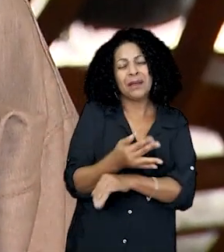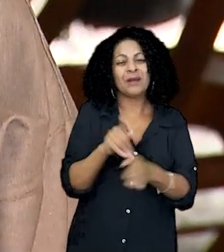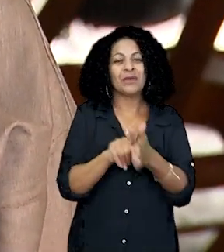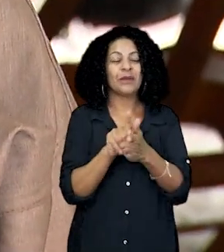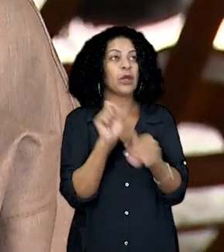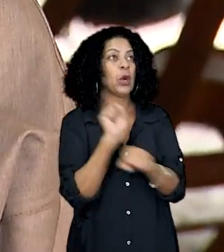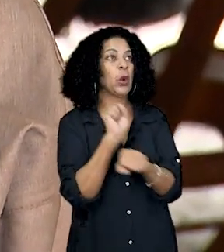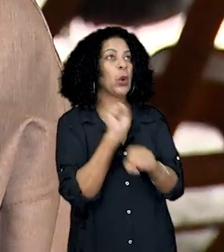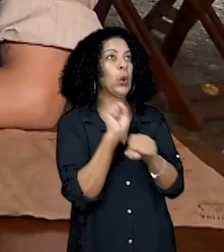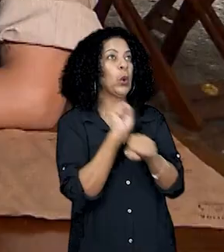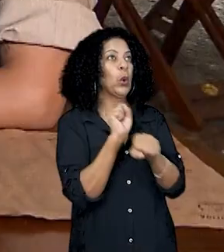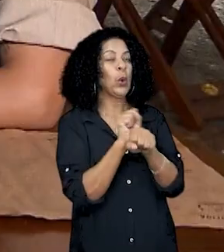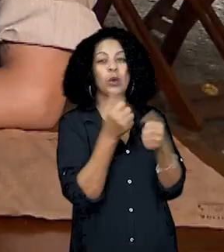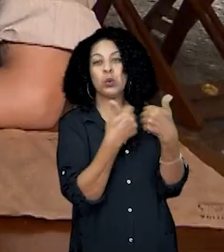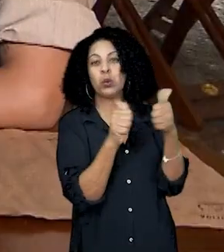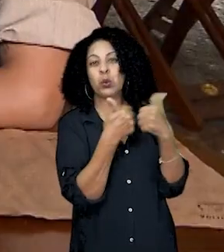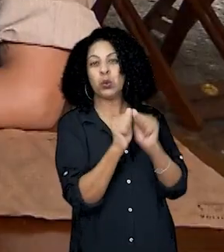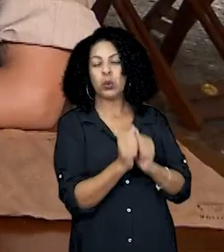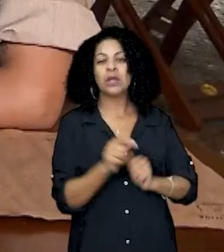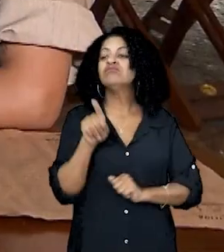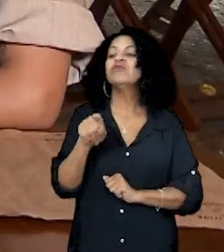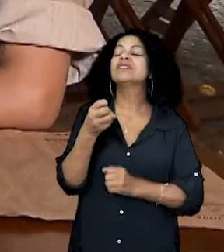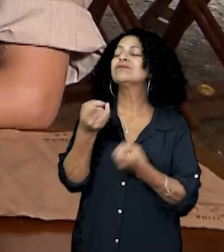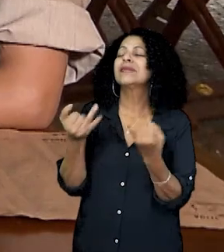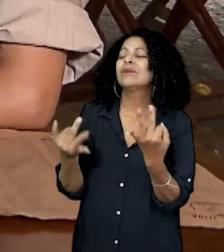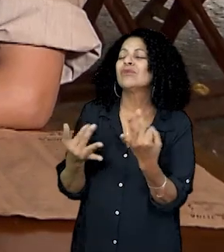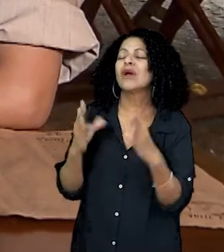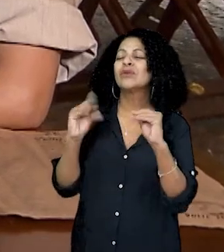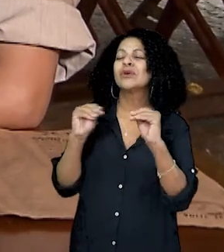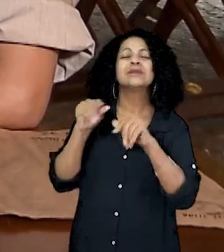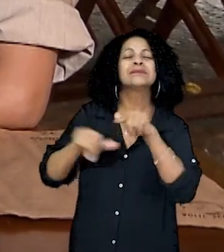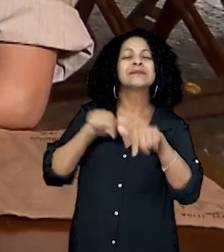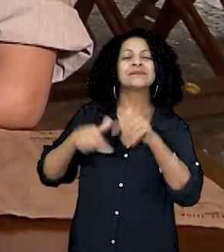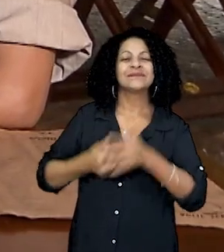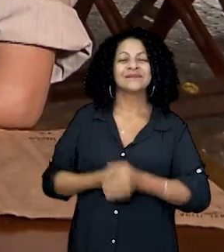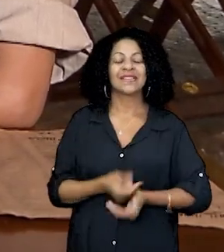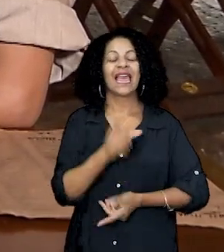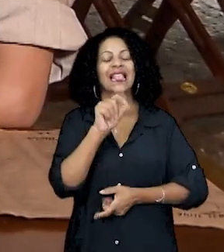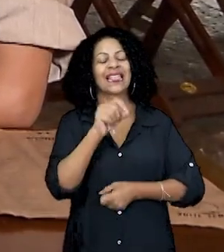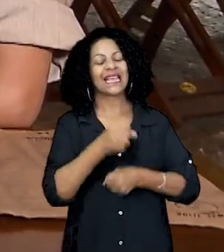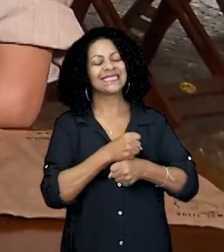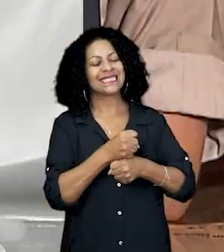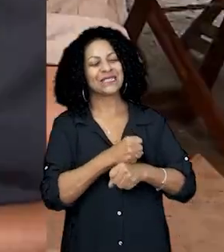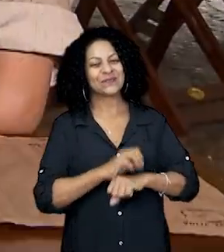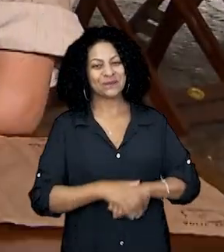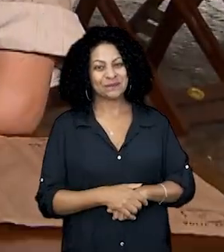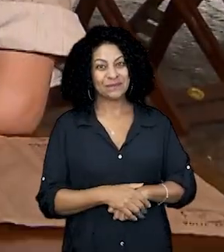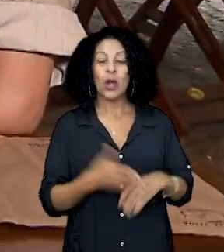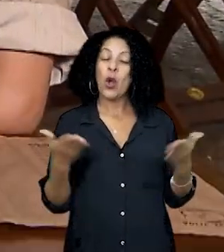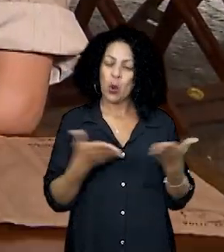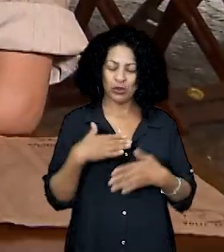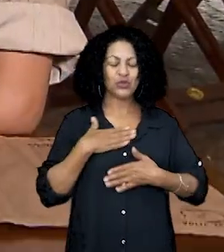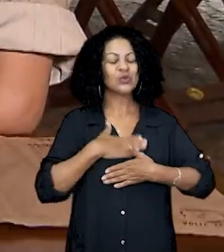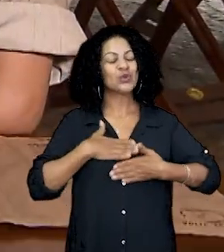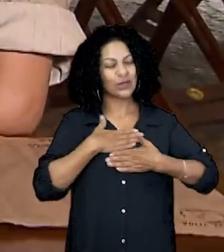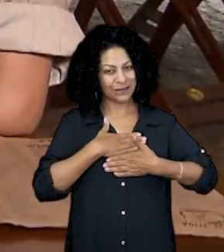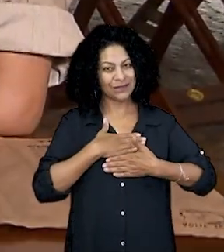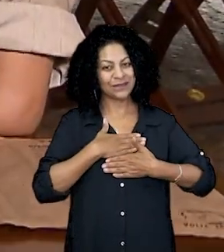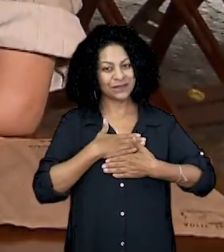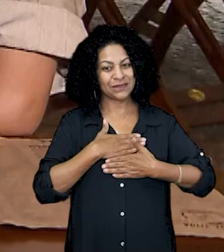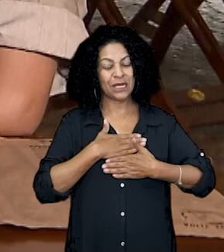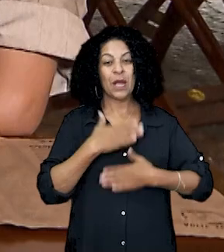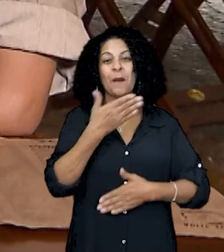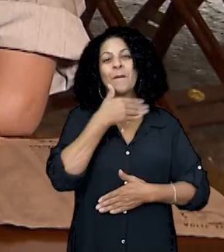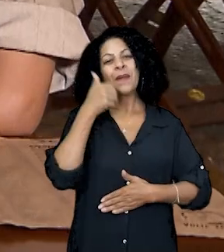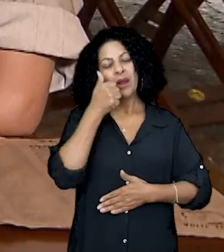o Corujão para ir para casa. Há quanto tempo você trabalha à noite? Há quase 10 anos. Hoje em dia eu gosto. O